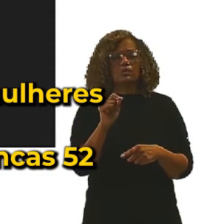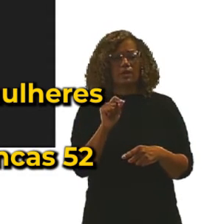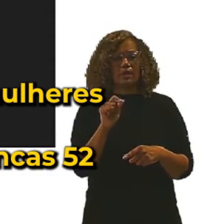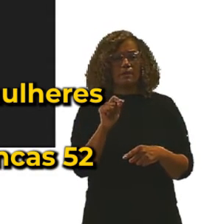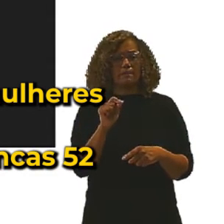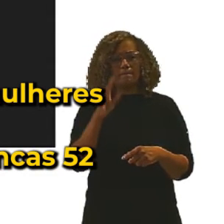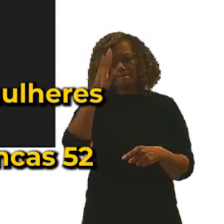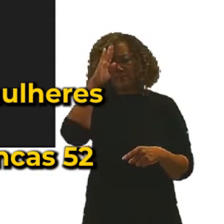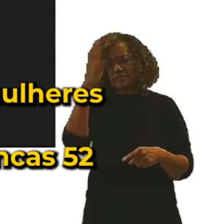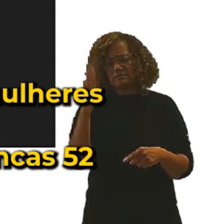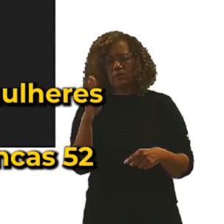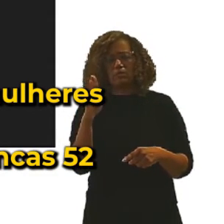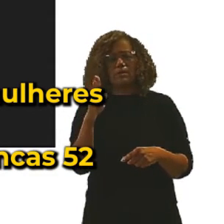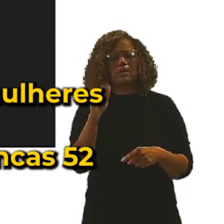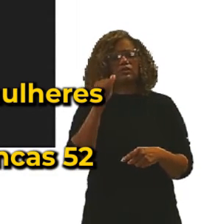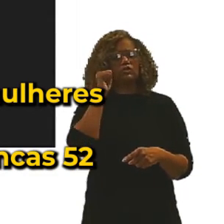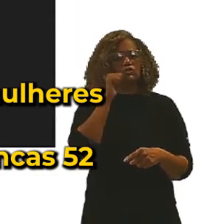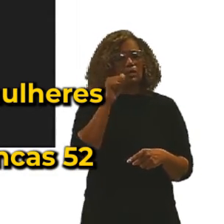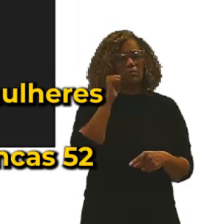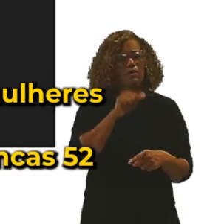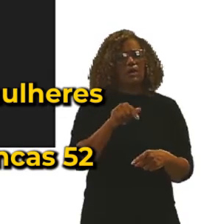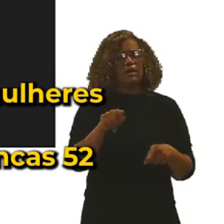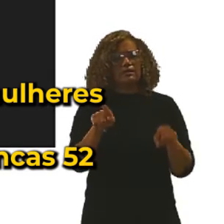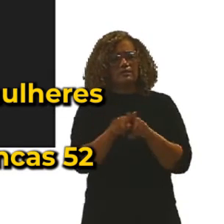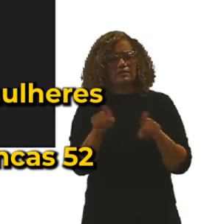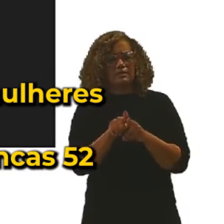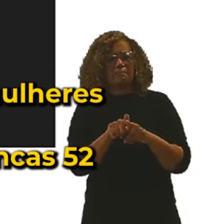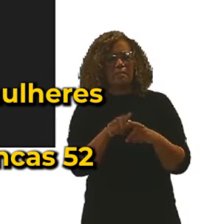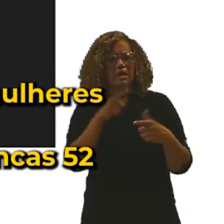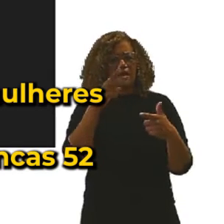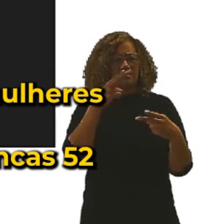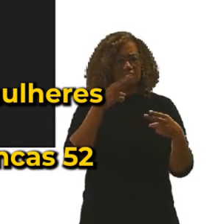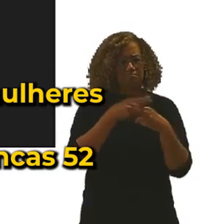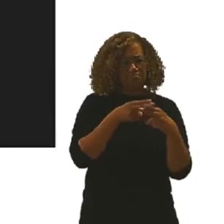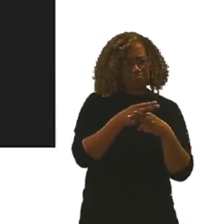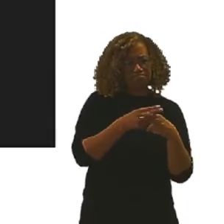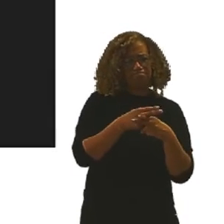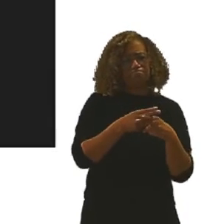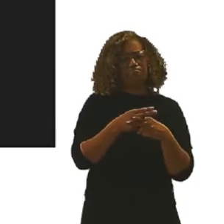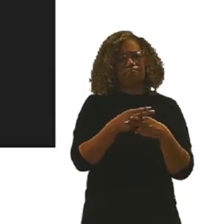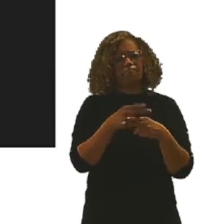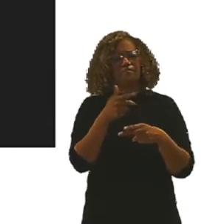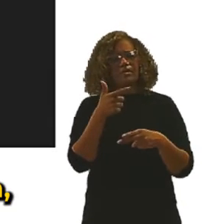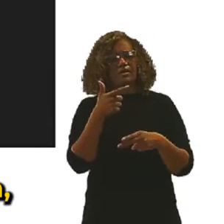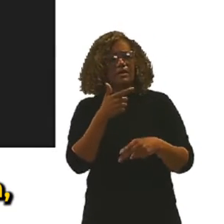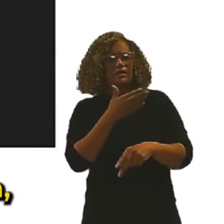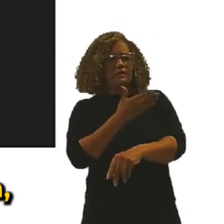Federal foram assassinadas por meio de armas brancas, 52% arma branca,